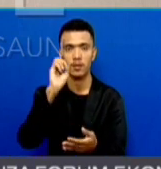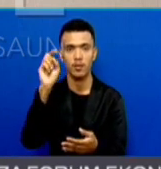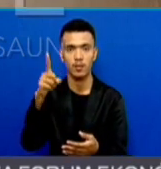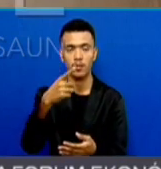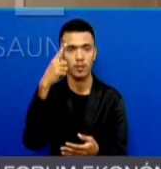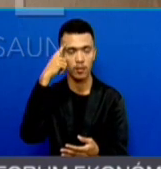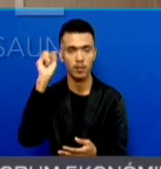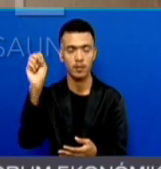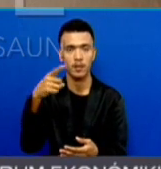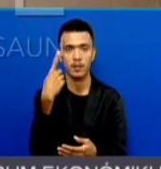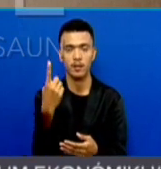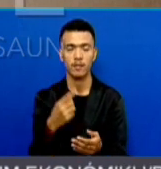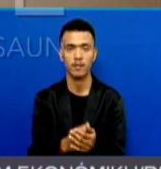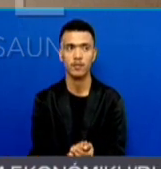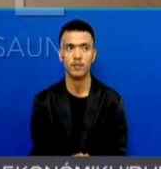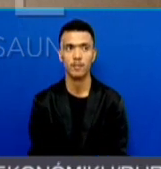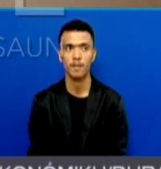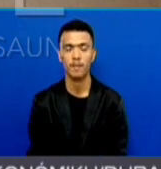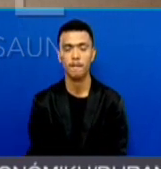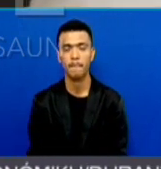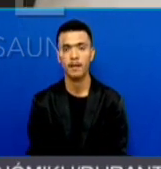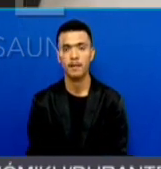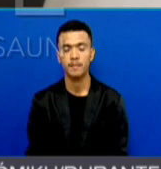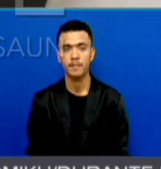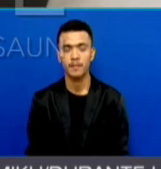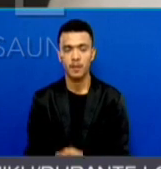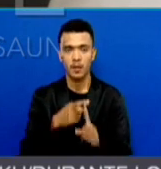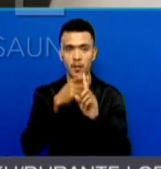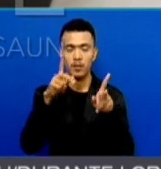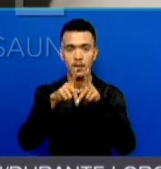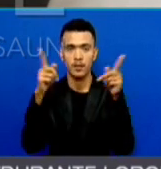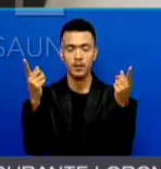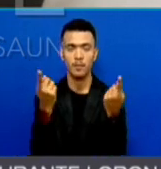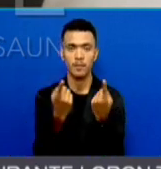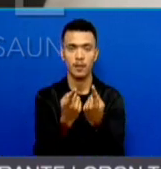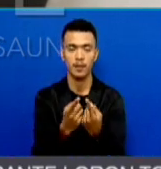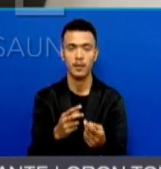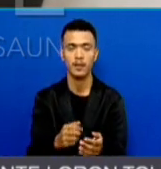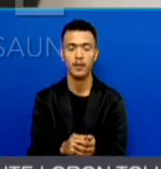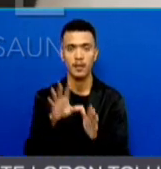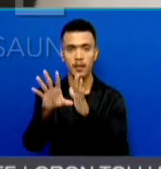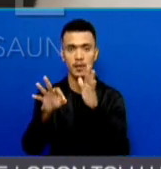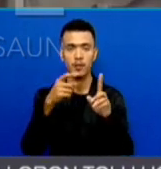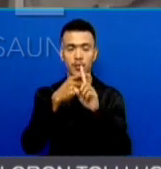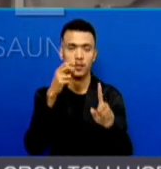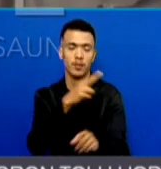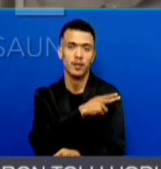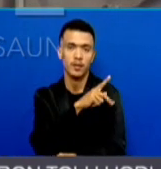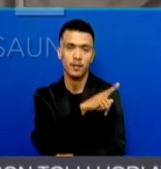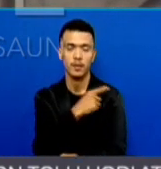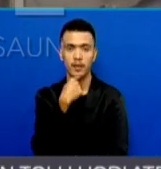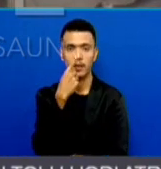5,970,659,11 dólares. Enquanto Manuel Lim, arquitetura Rússia Companhia Nippon Kuei, recruta Rússia e UNDP